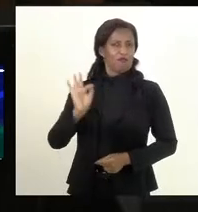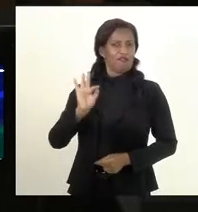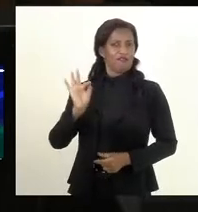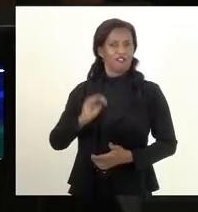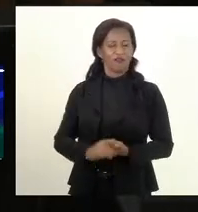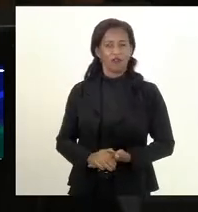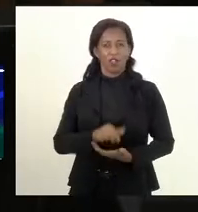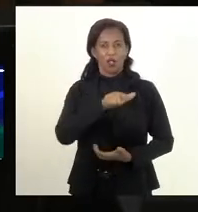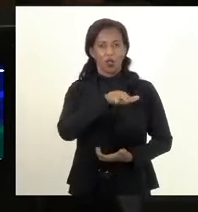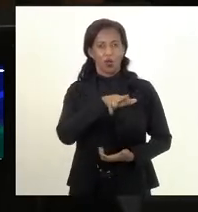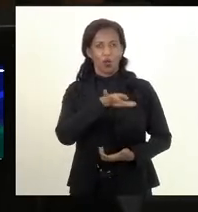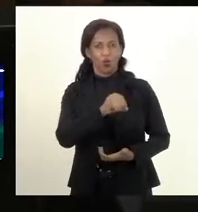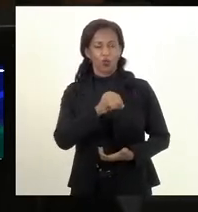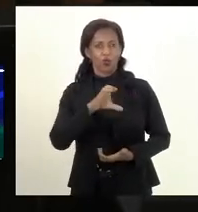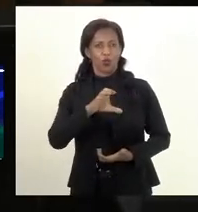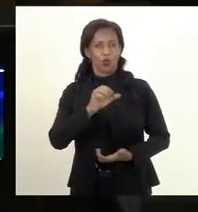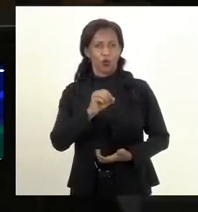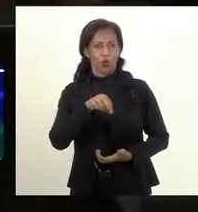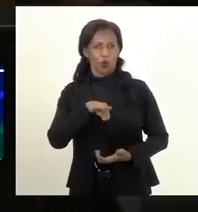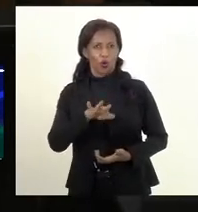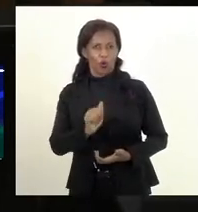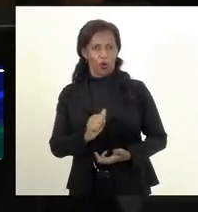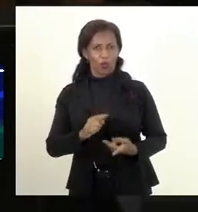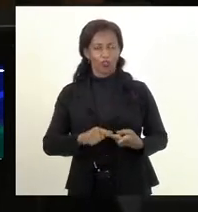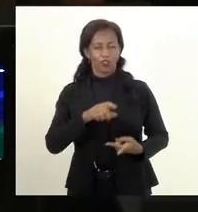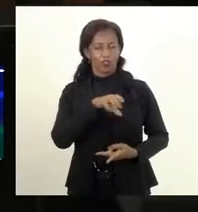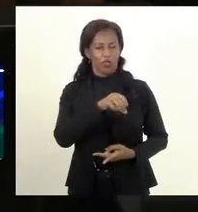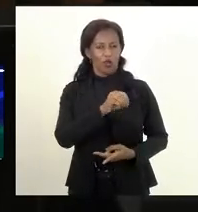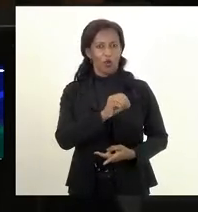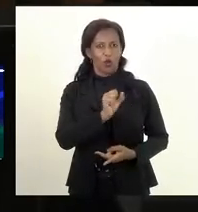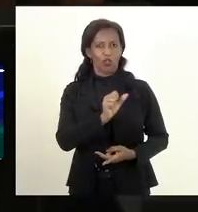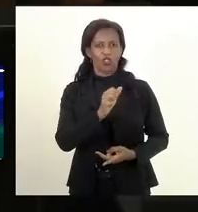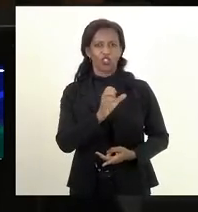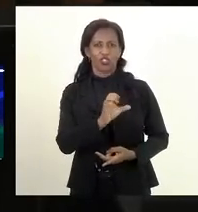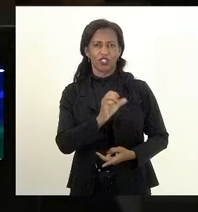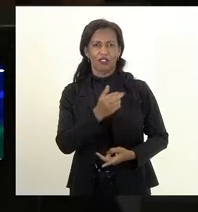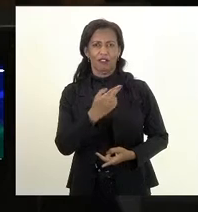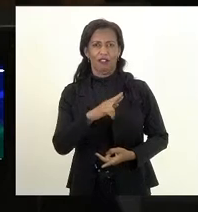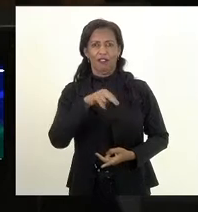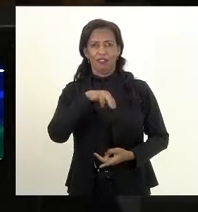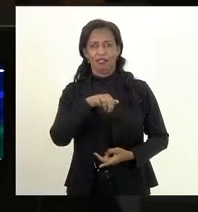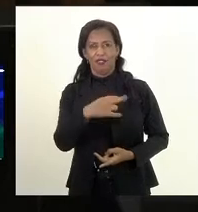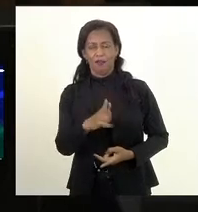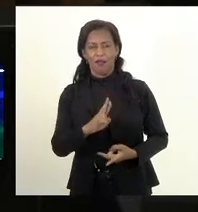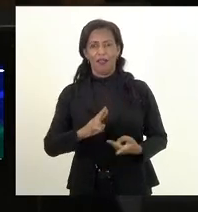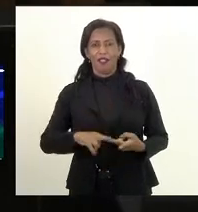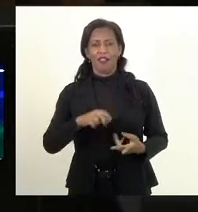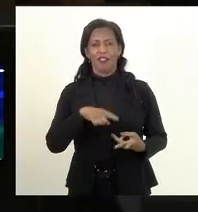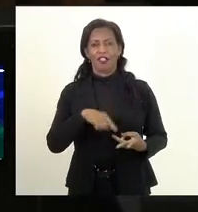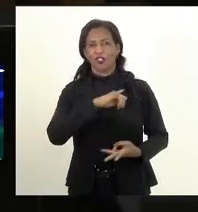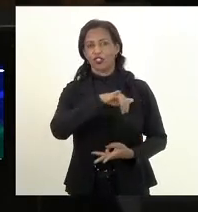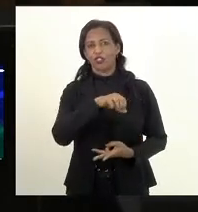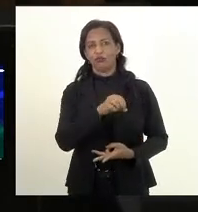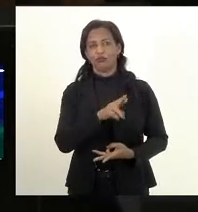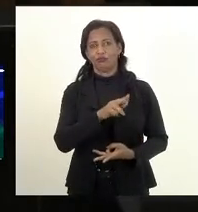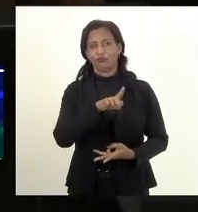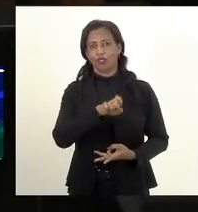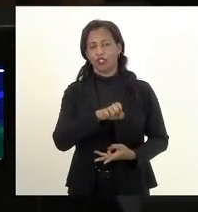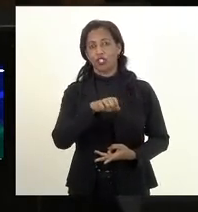Lúcio Costa Oscar Niemayer o Jorge Moreira